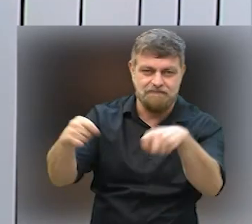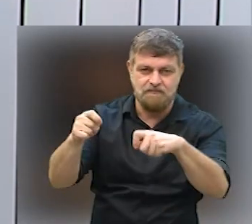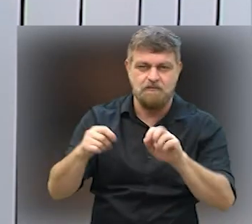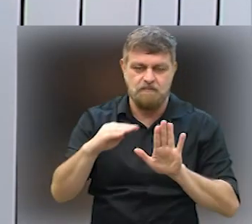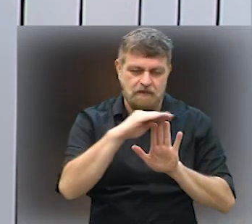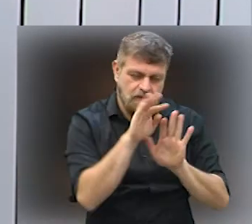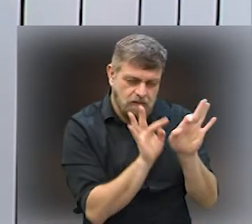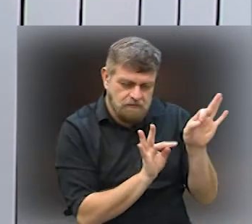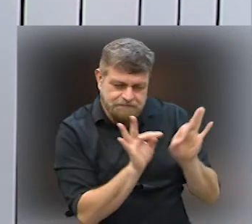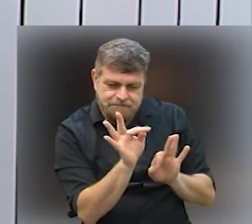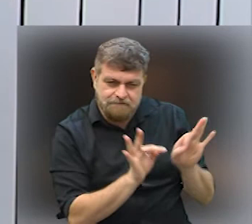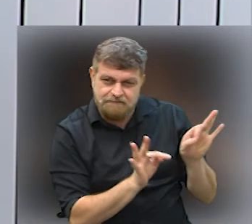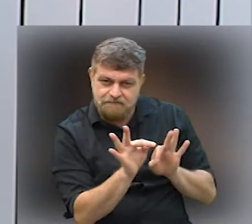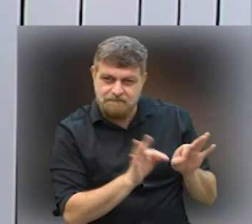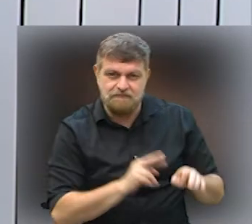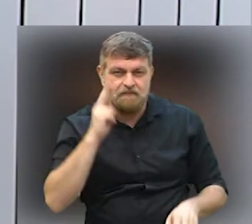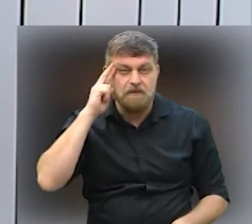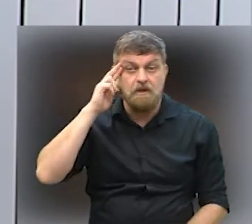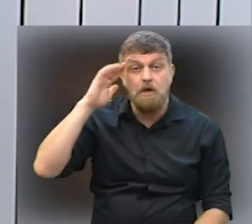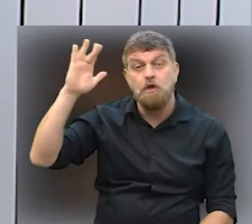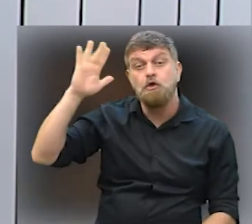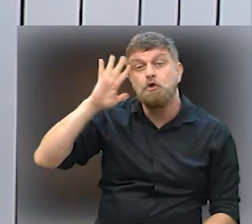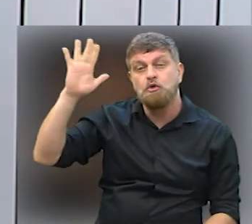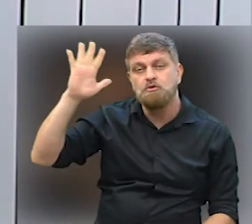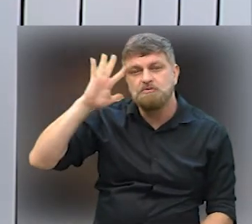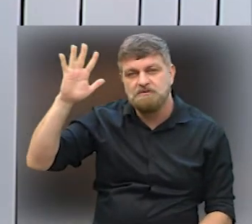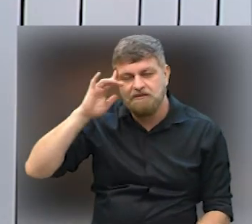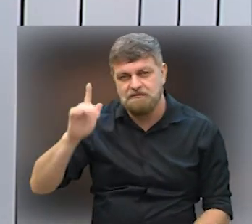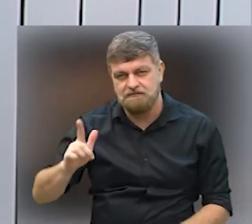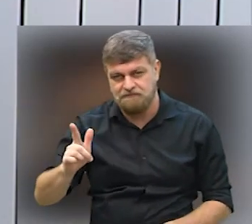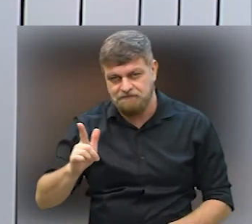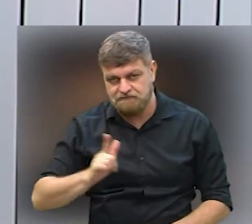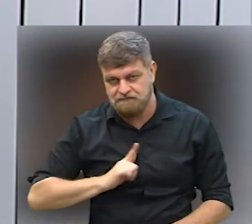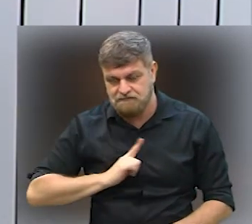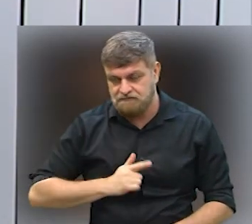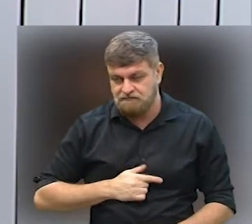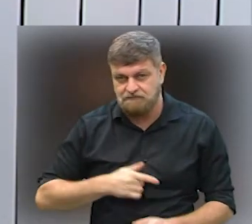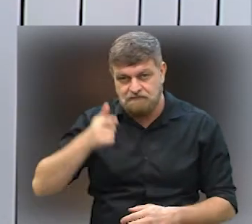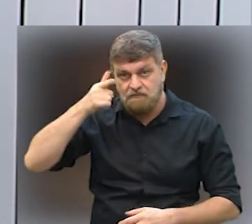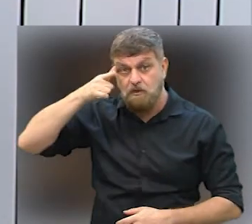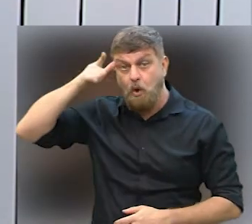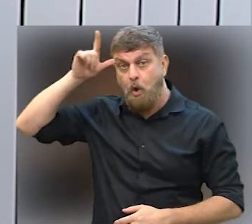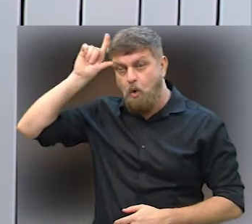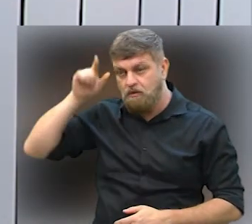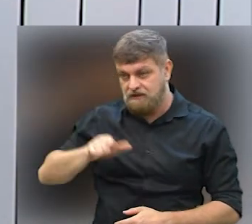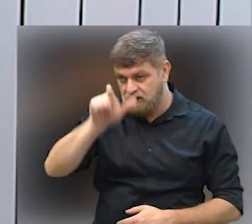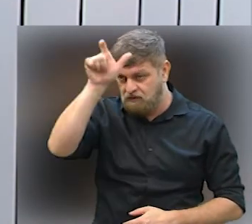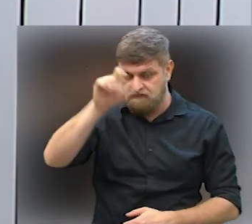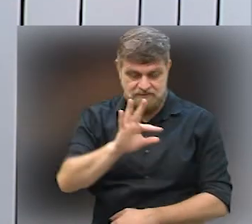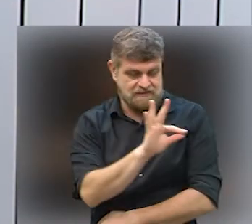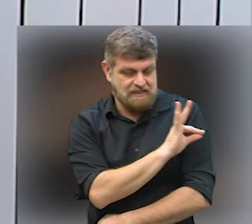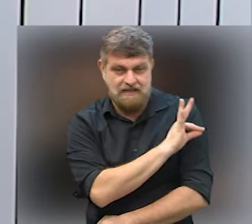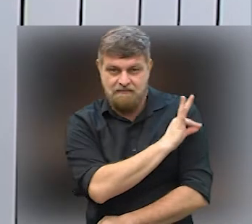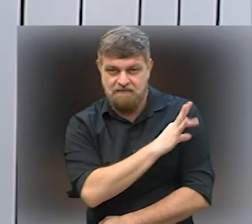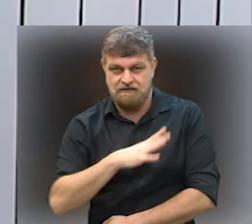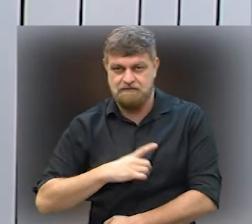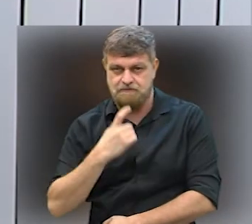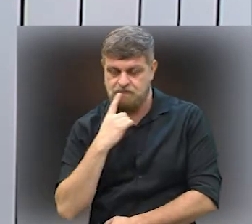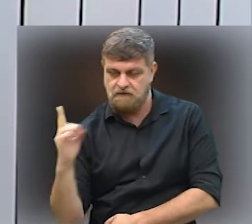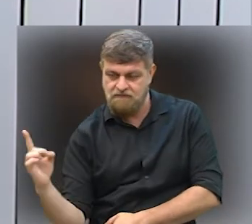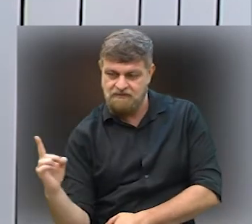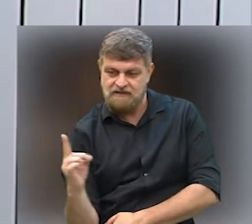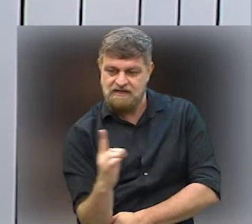estes projetos, estes sonhos, passam pelo dia de ontem, quando você foi na Prefeitura de